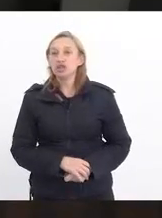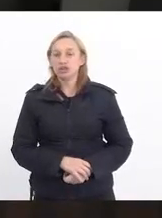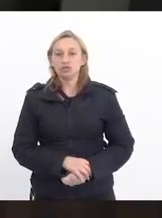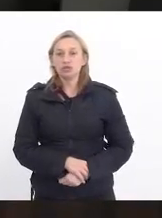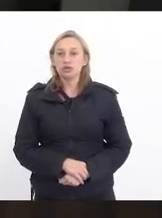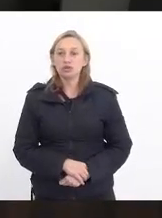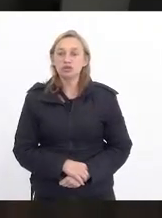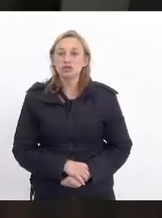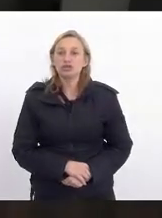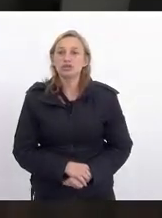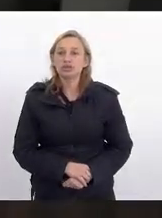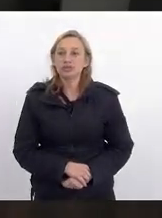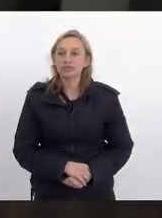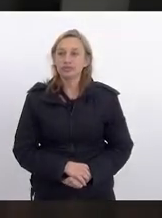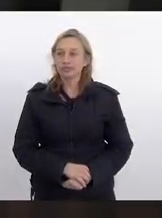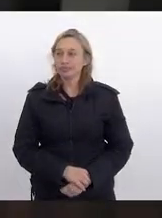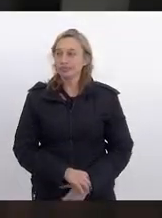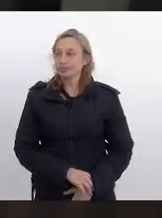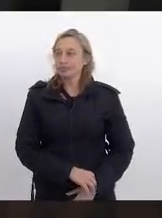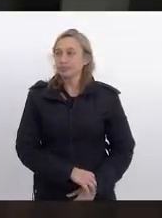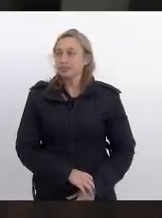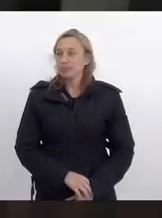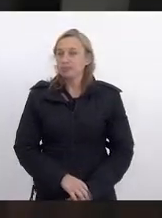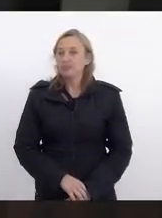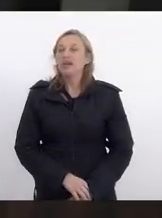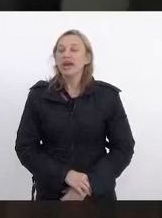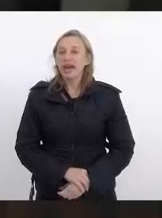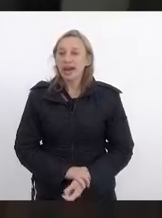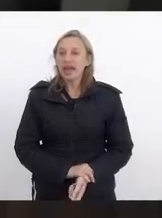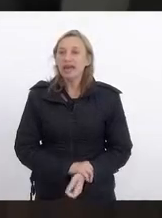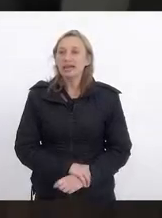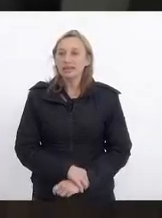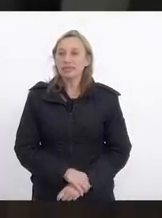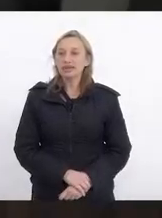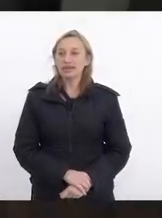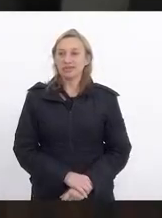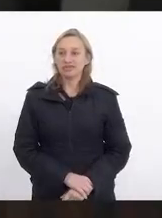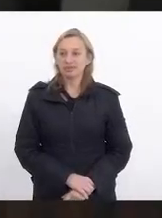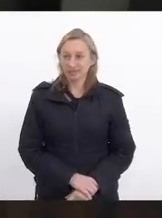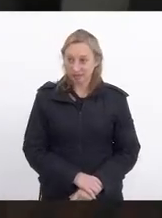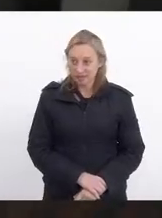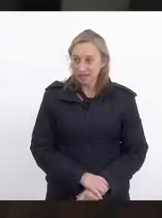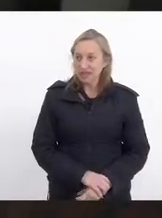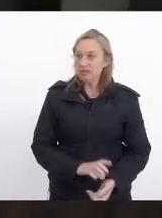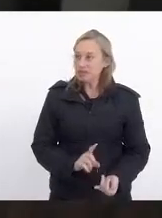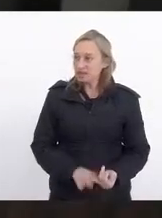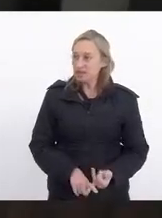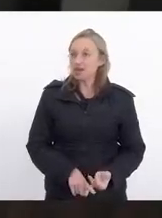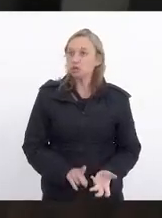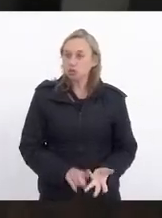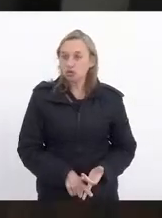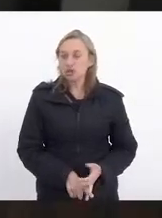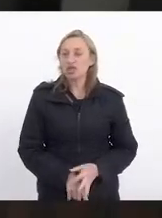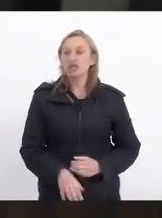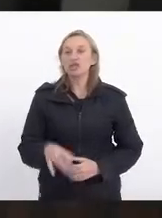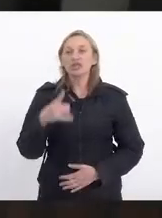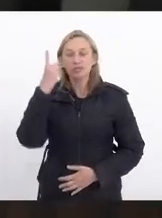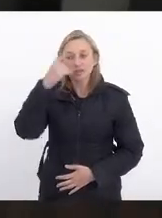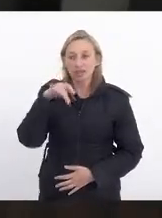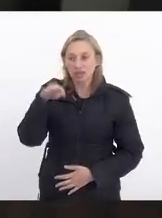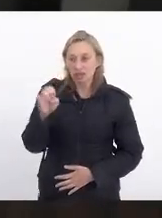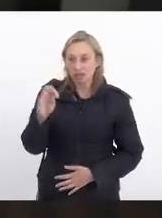comissão o deputado Alexandre Freitas o resultado Alexandre Freitas